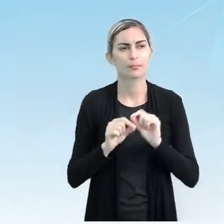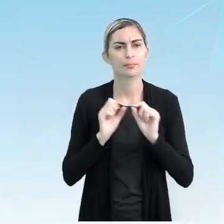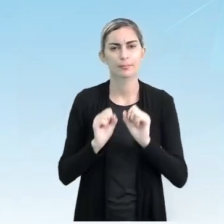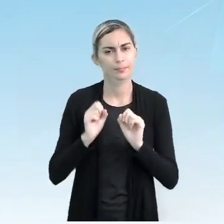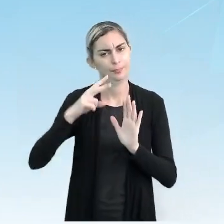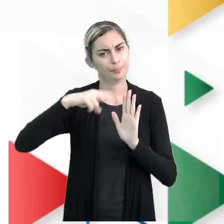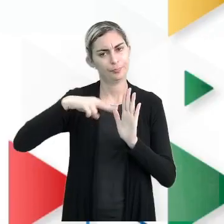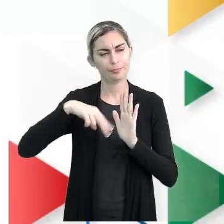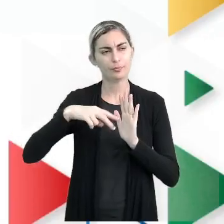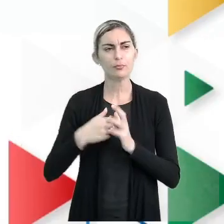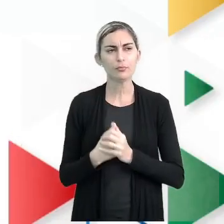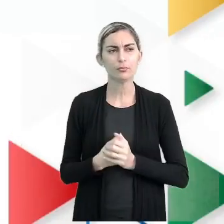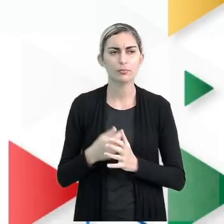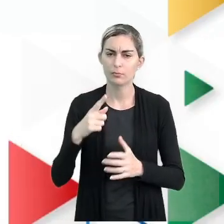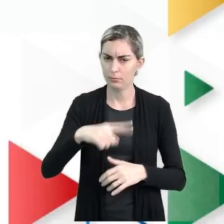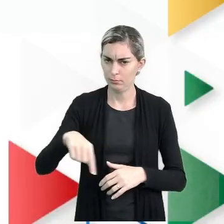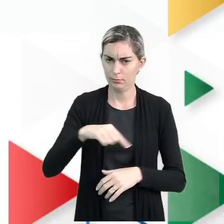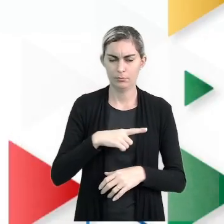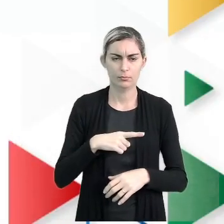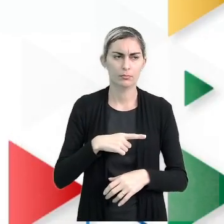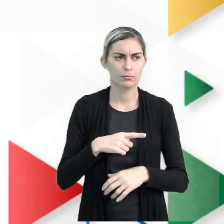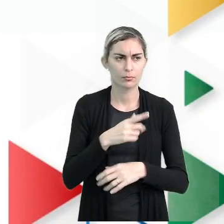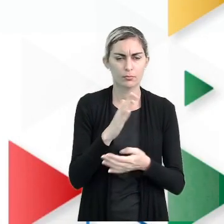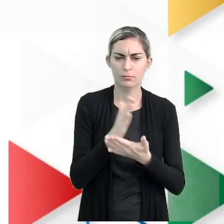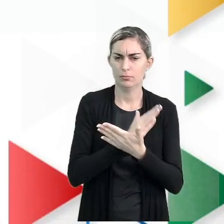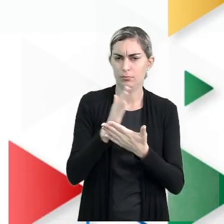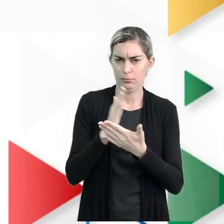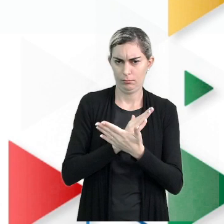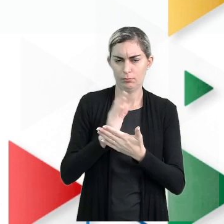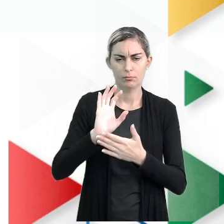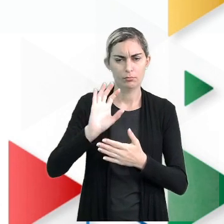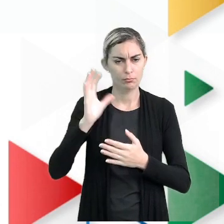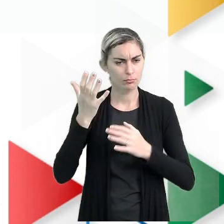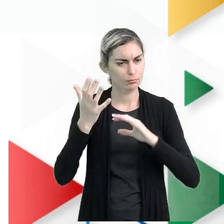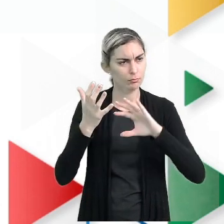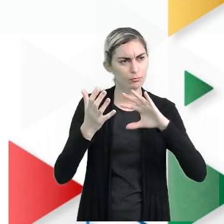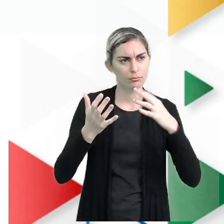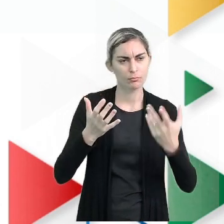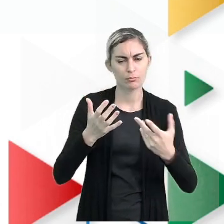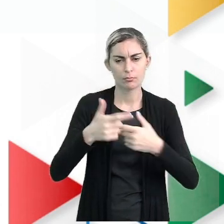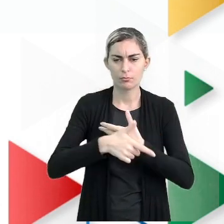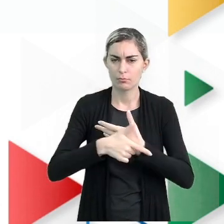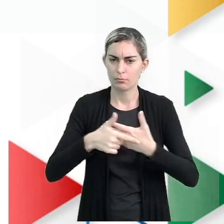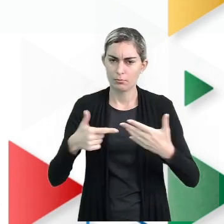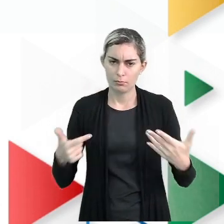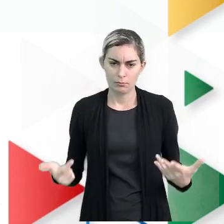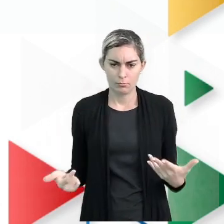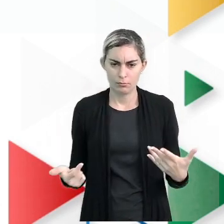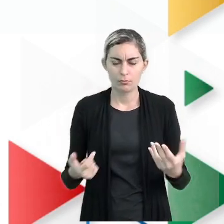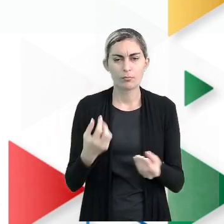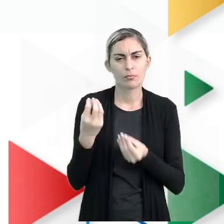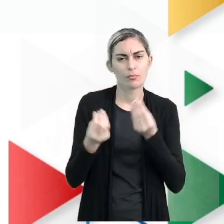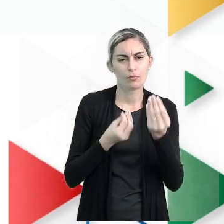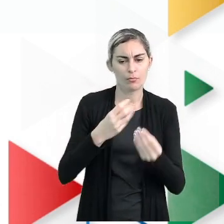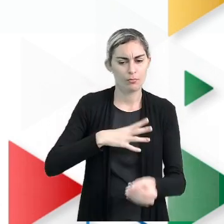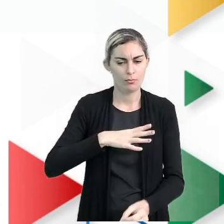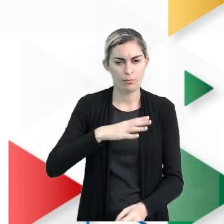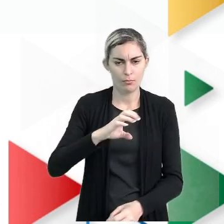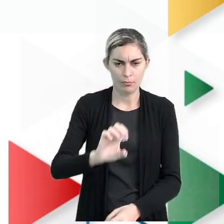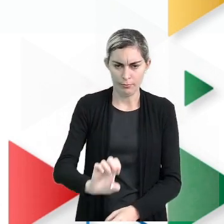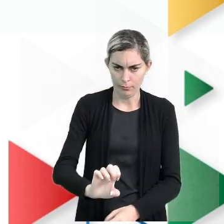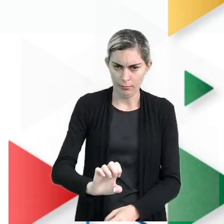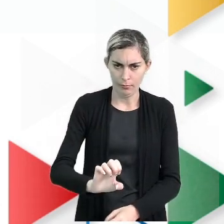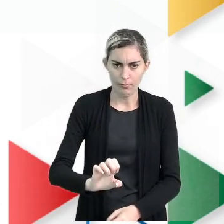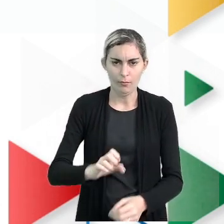para nós? Nós temos ali algumas situações que envolvem tanto a moral, tá, como a ética.